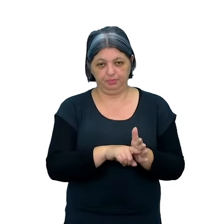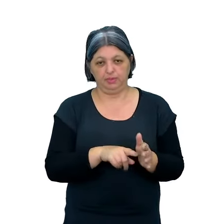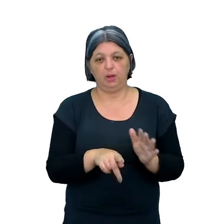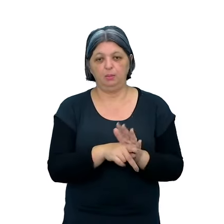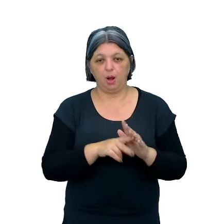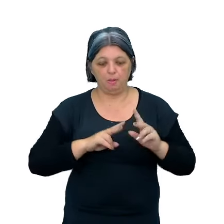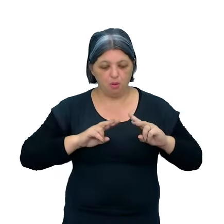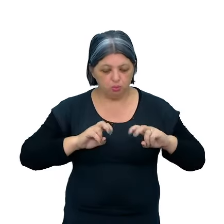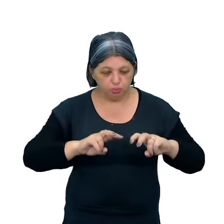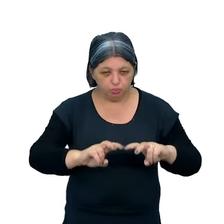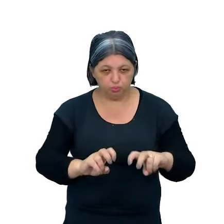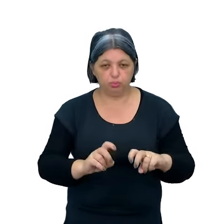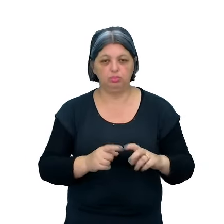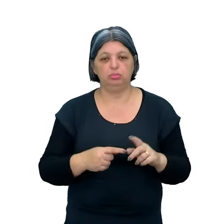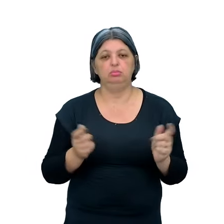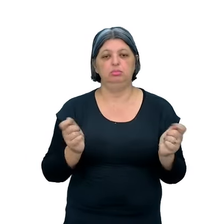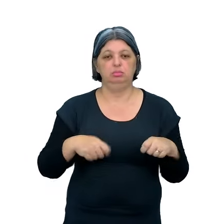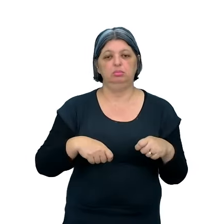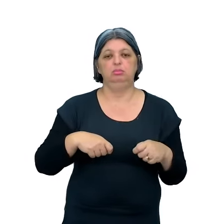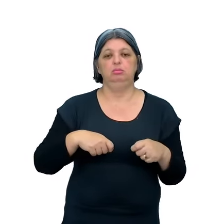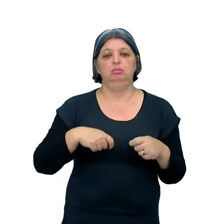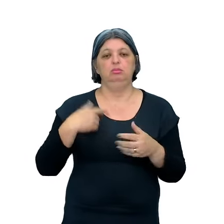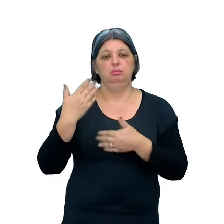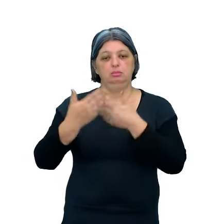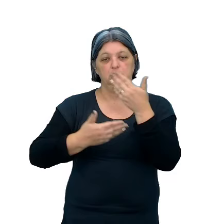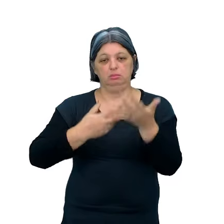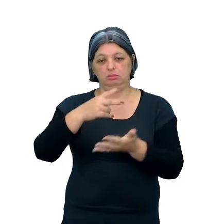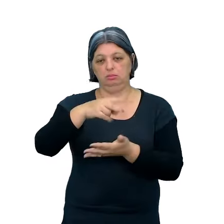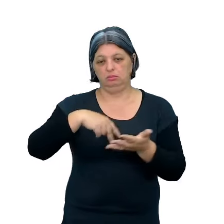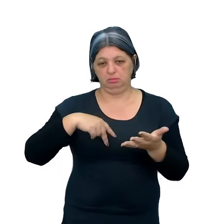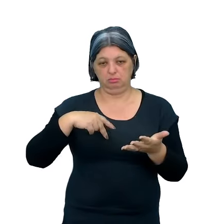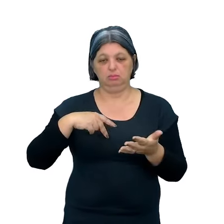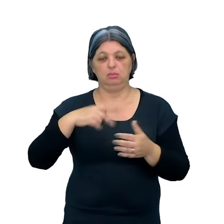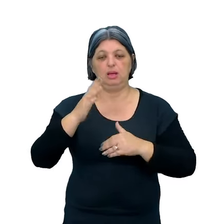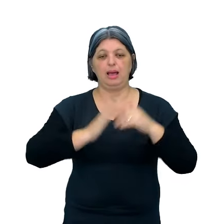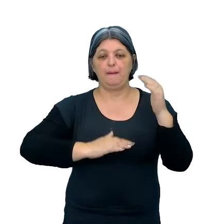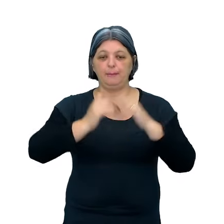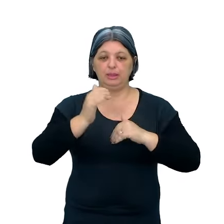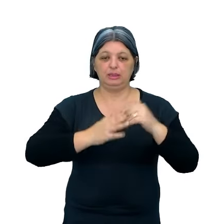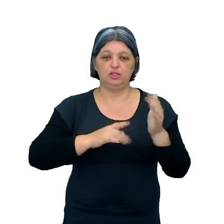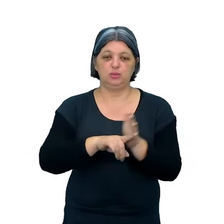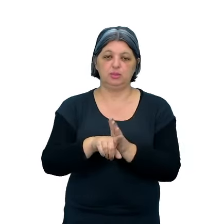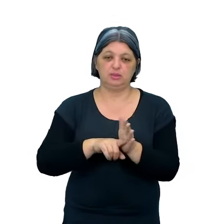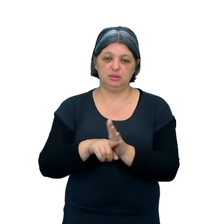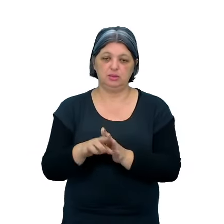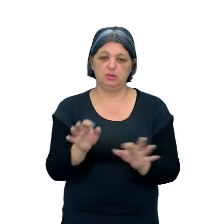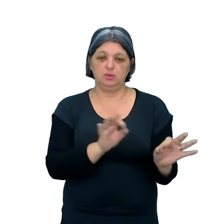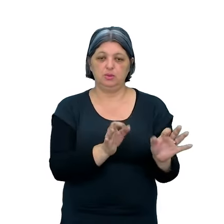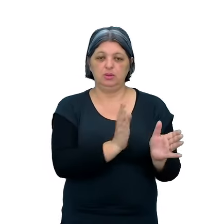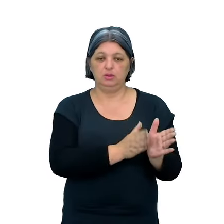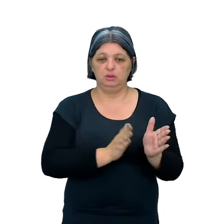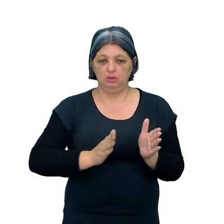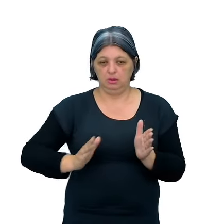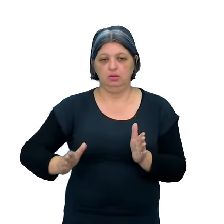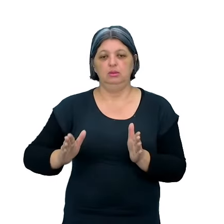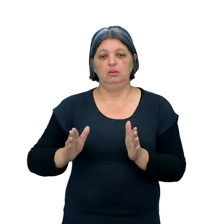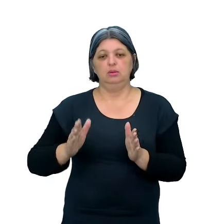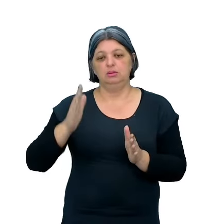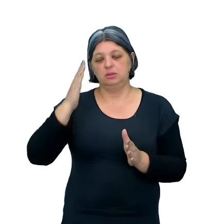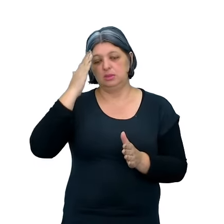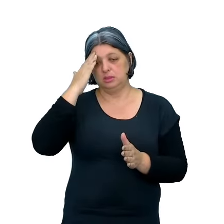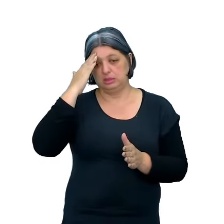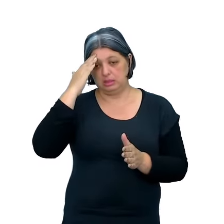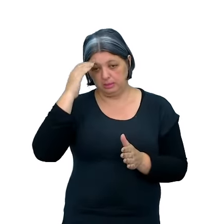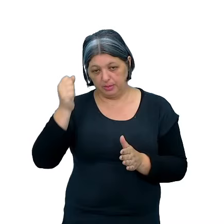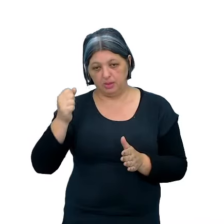visa promover a leitura que desenvolve as habilidades de pesquisa, ordenação e processamento de saberes.